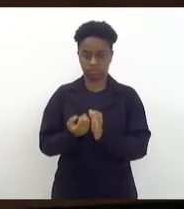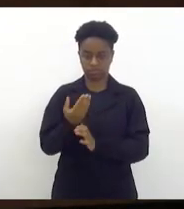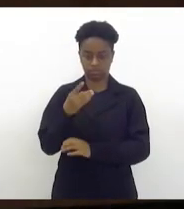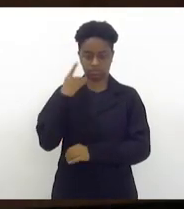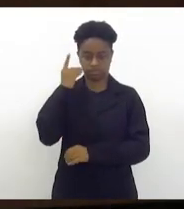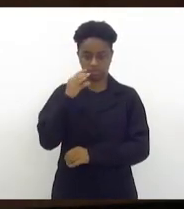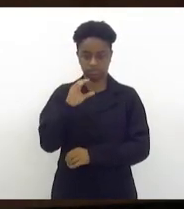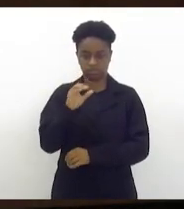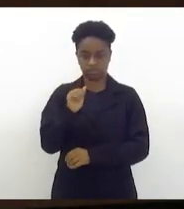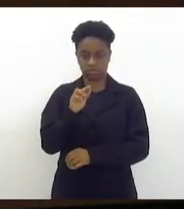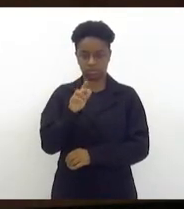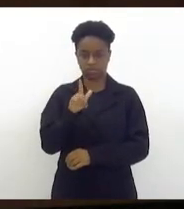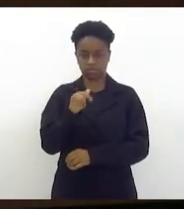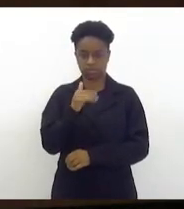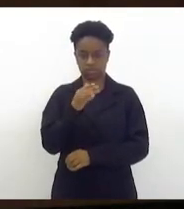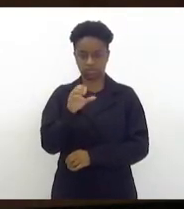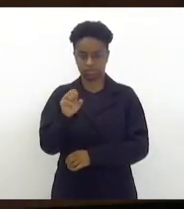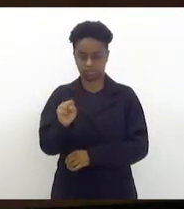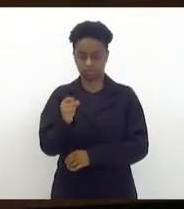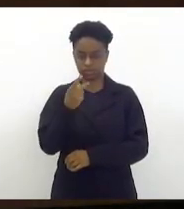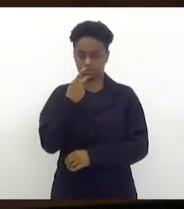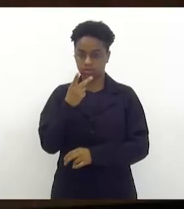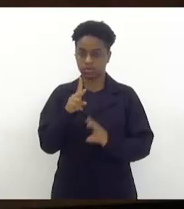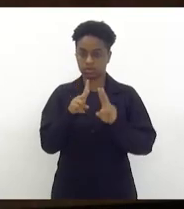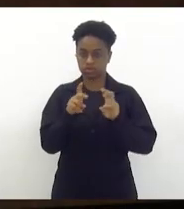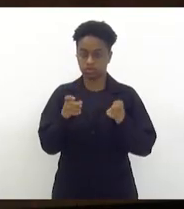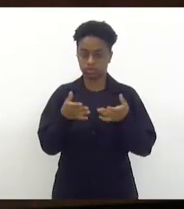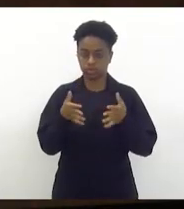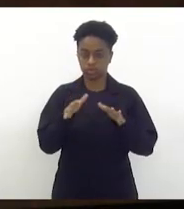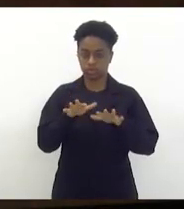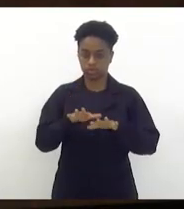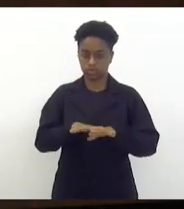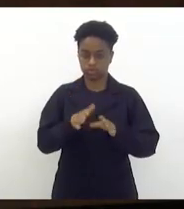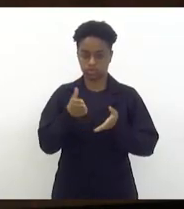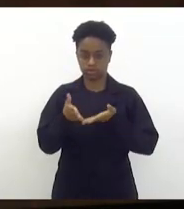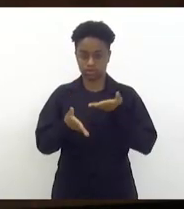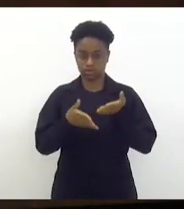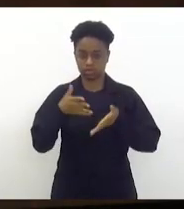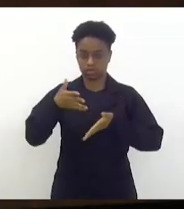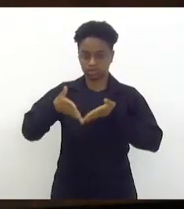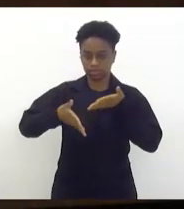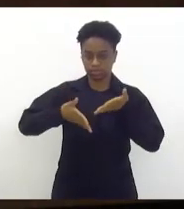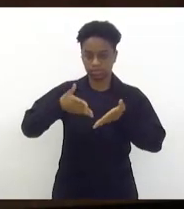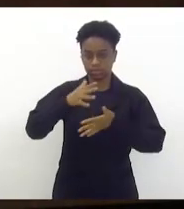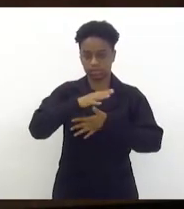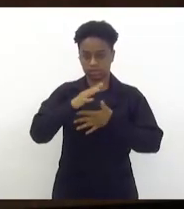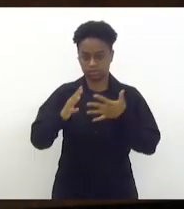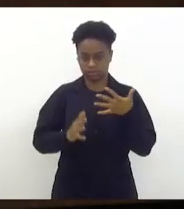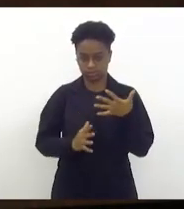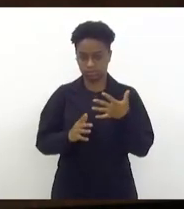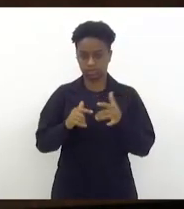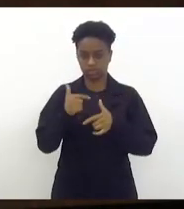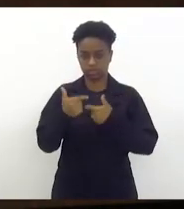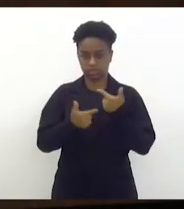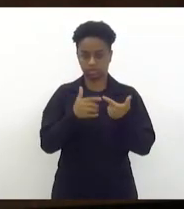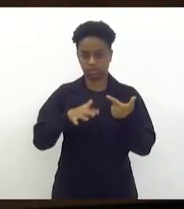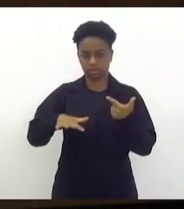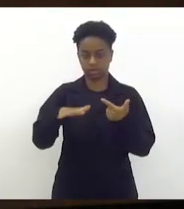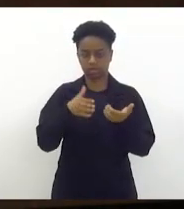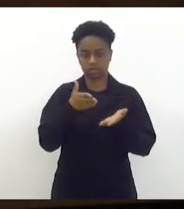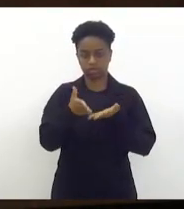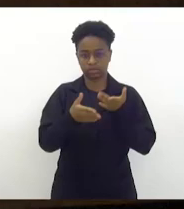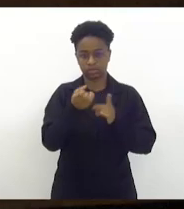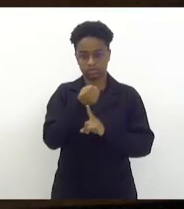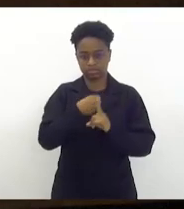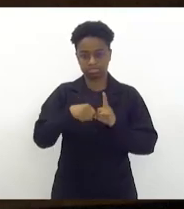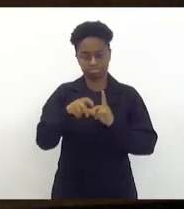BNH, dispõe sobre a inclusão do atendimento em língua de sinais nos trabalhos de assistência social. Isso é